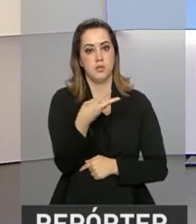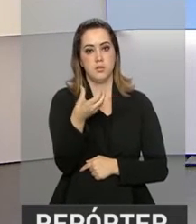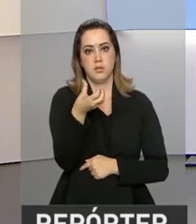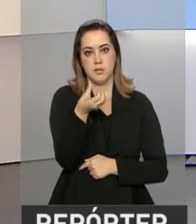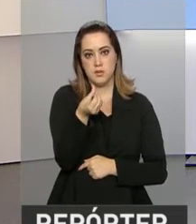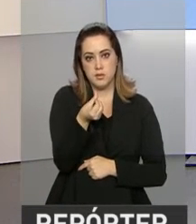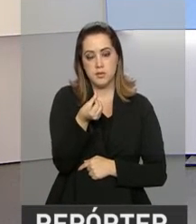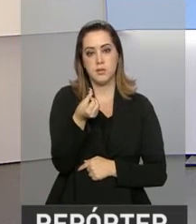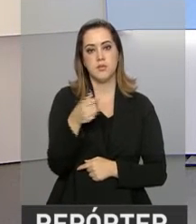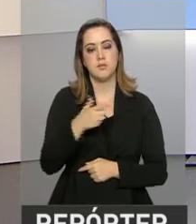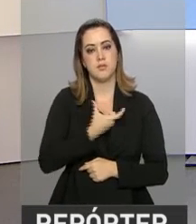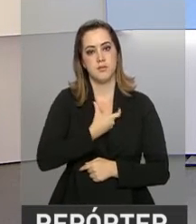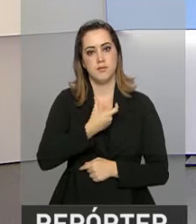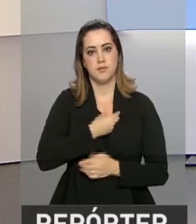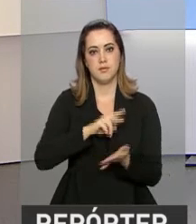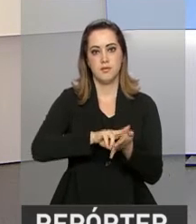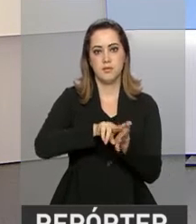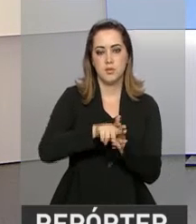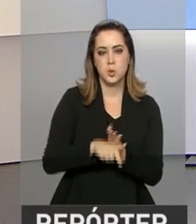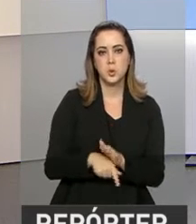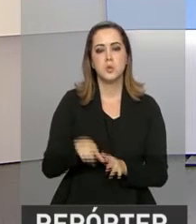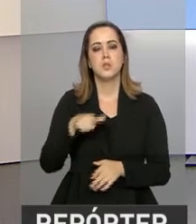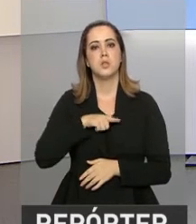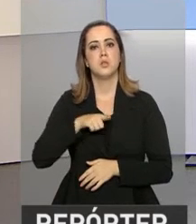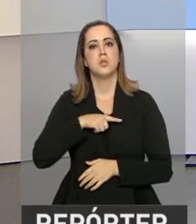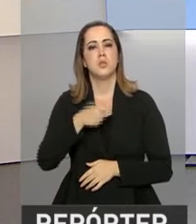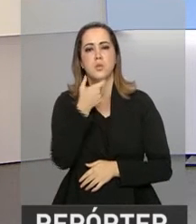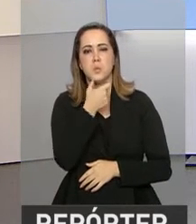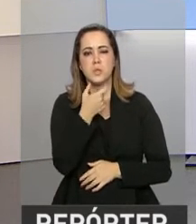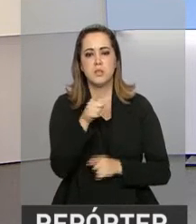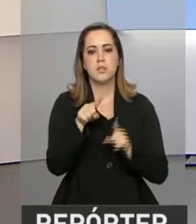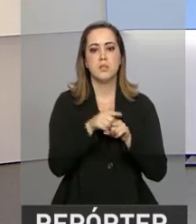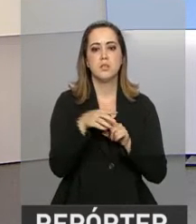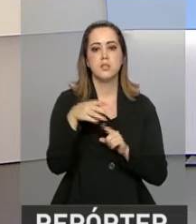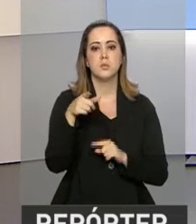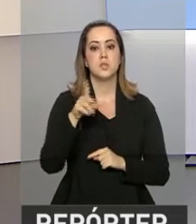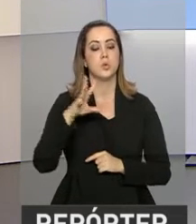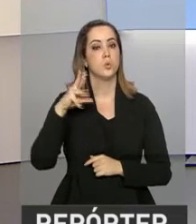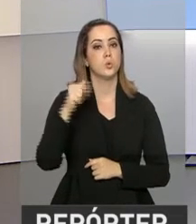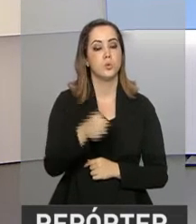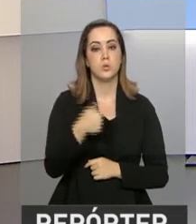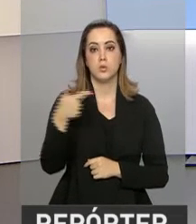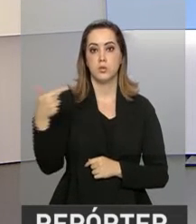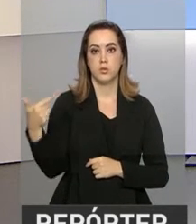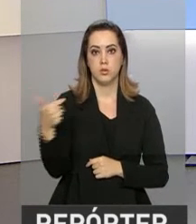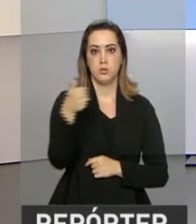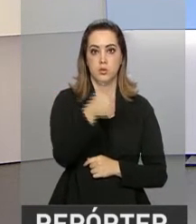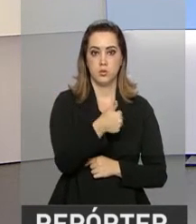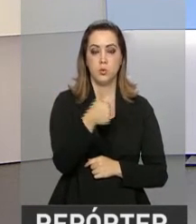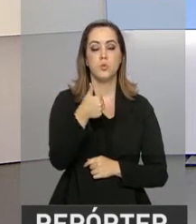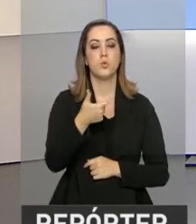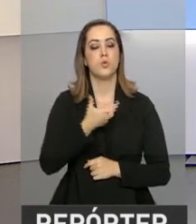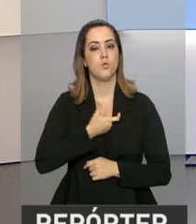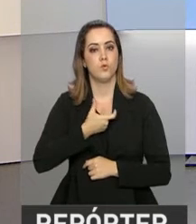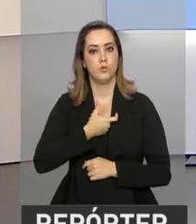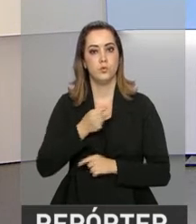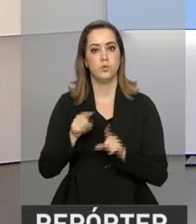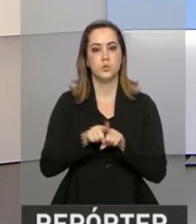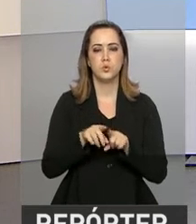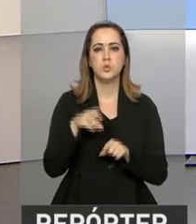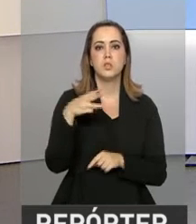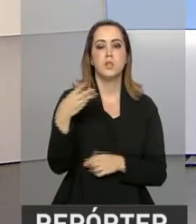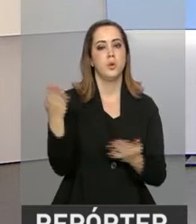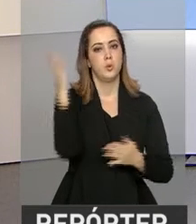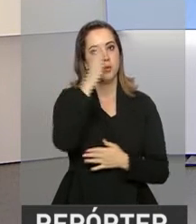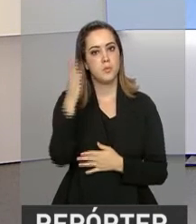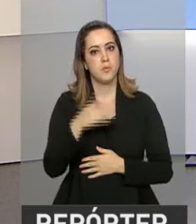Em terceiro lugar, a Grã-Bretanha, com 7 de ouro, 8 de prata, 6 de bronze, 21 no total. E o Brasil, na 22ª